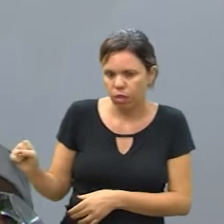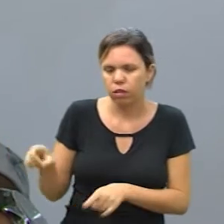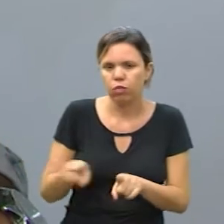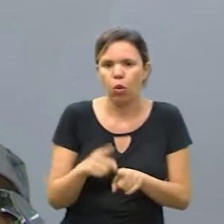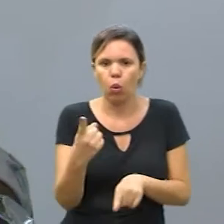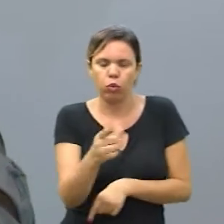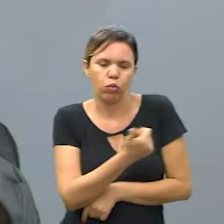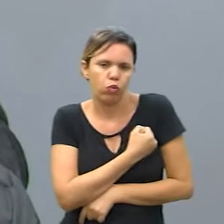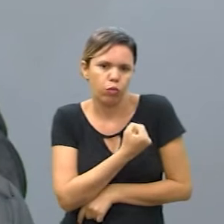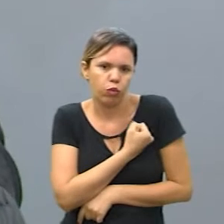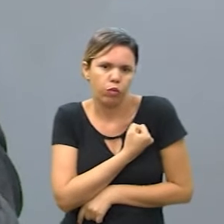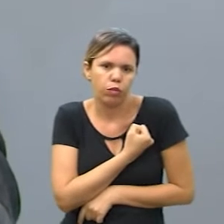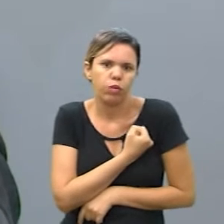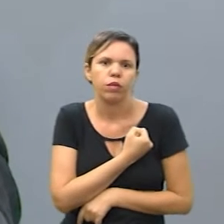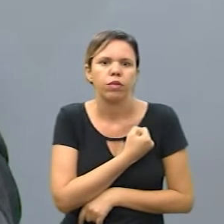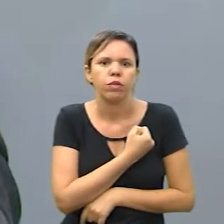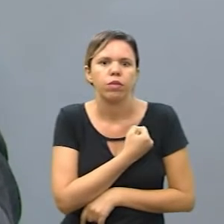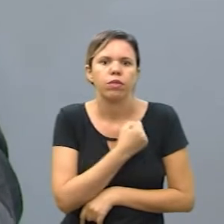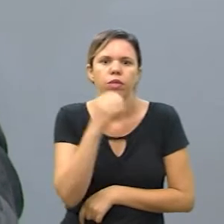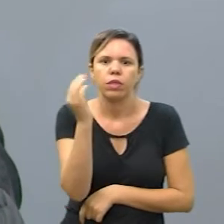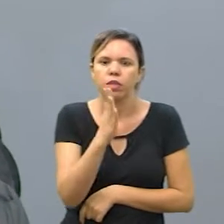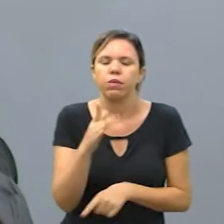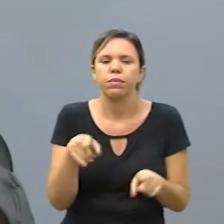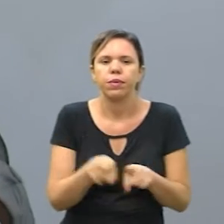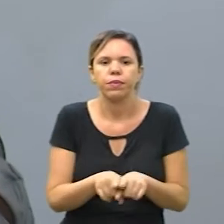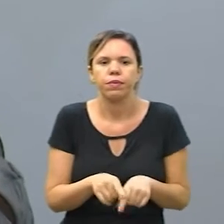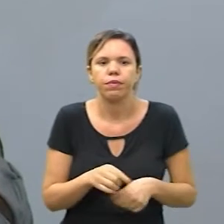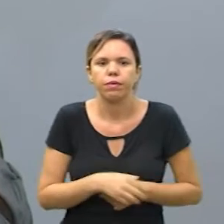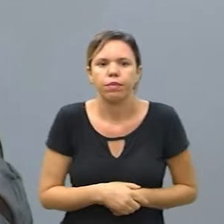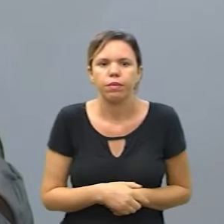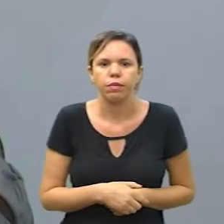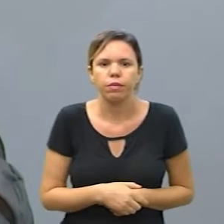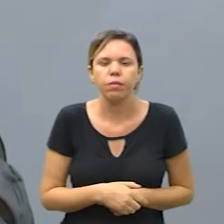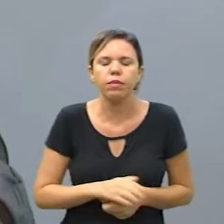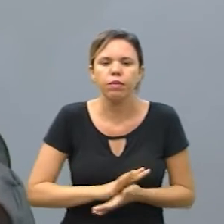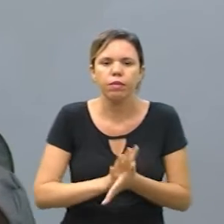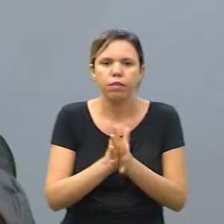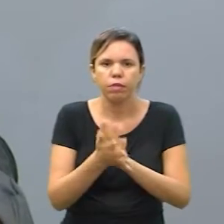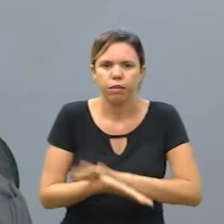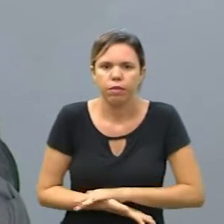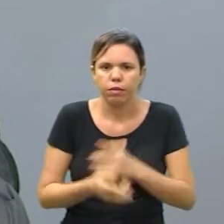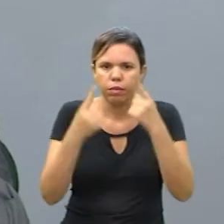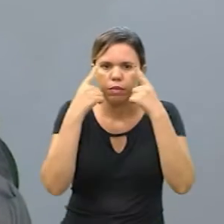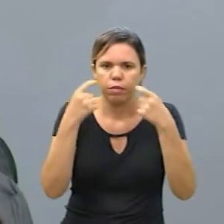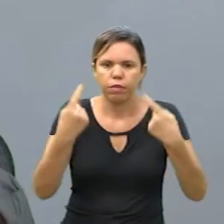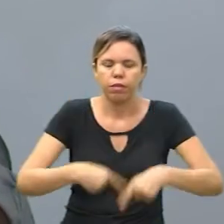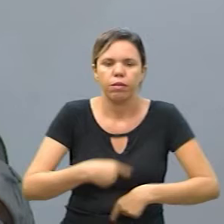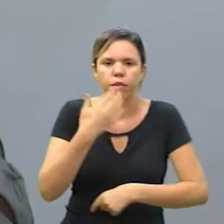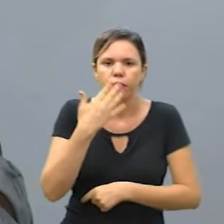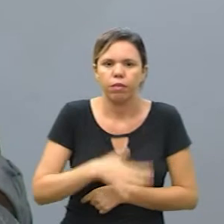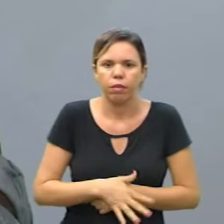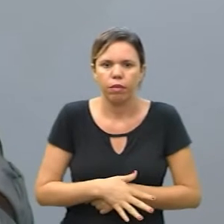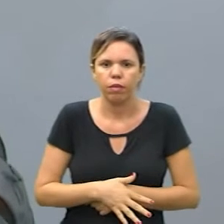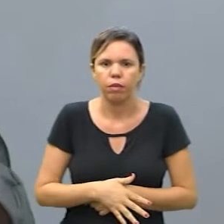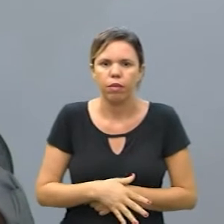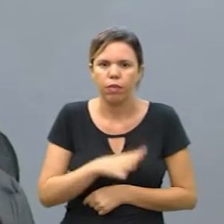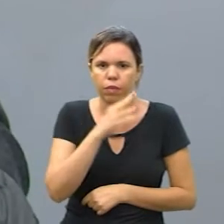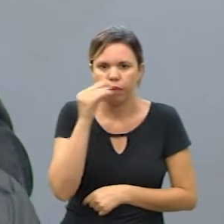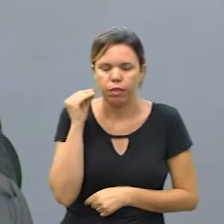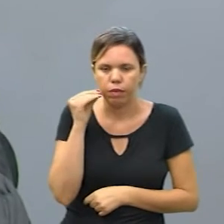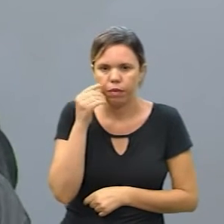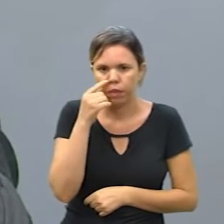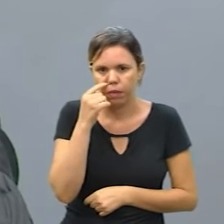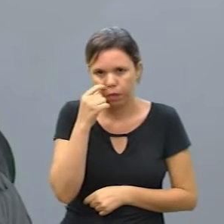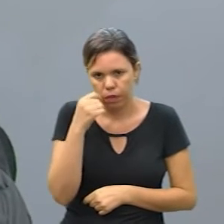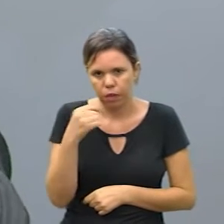como no outro número que é a nível nacional também, com os maus tratos e a violência contra a